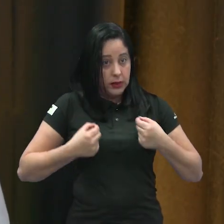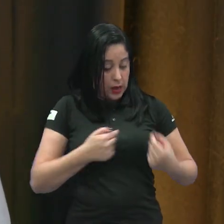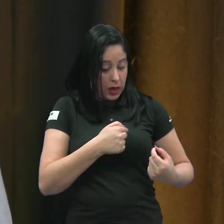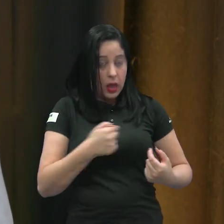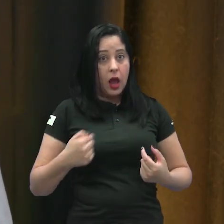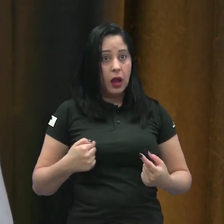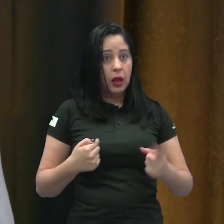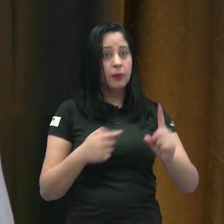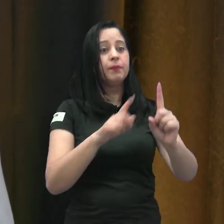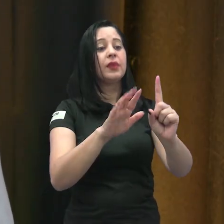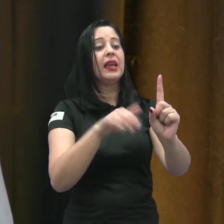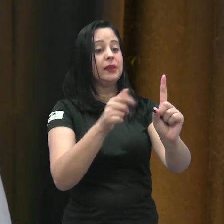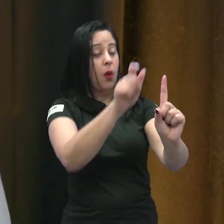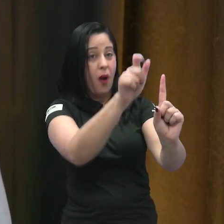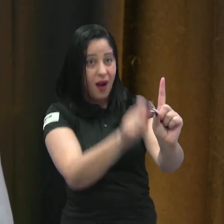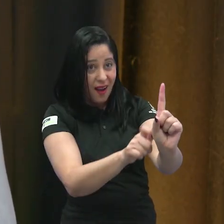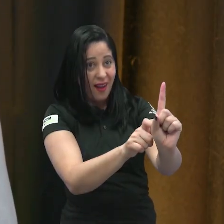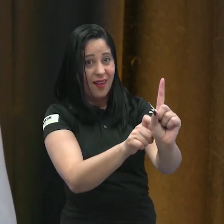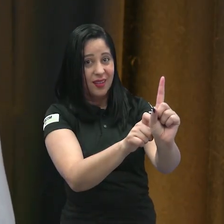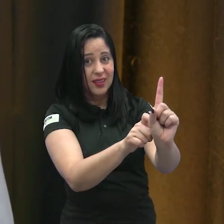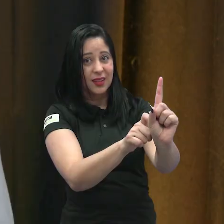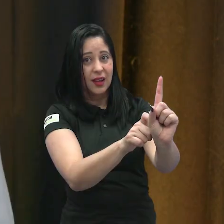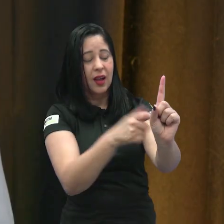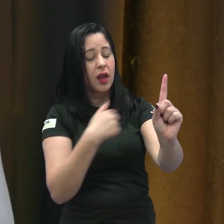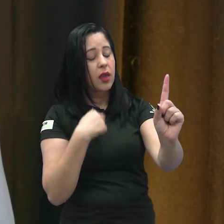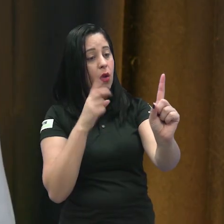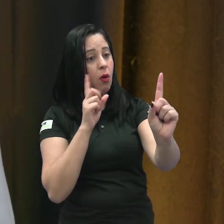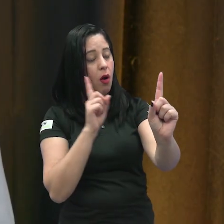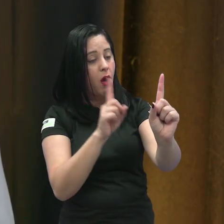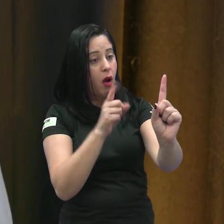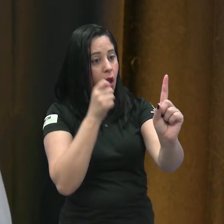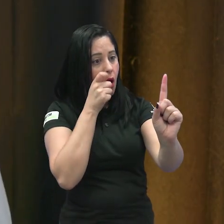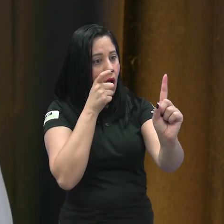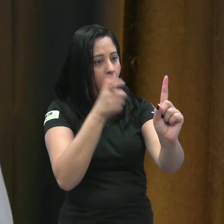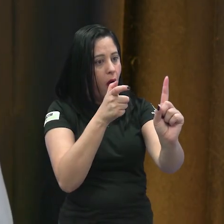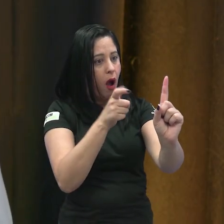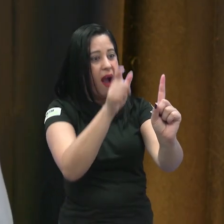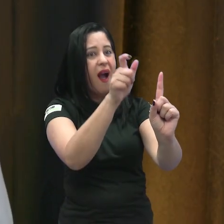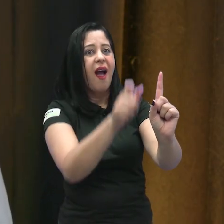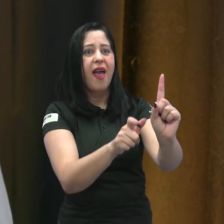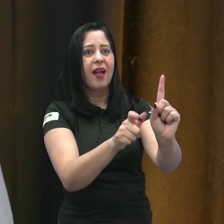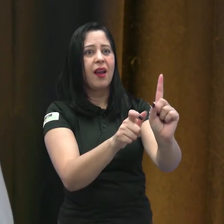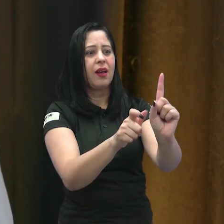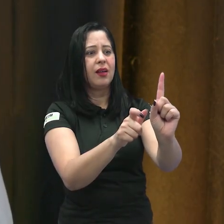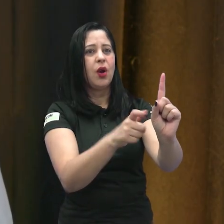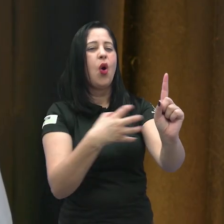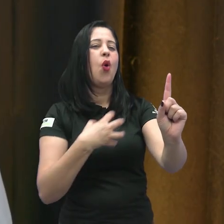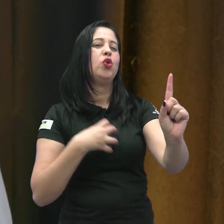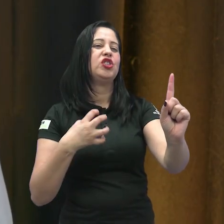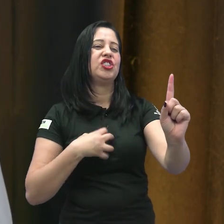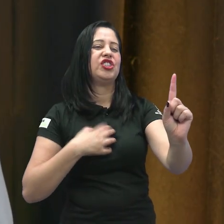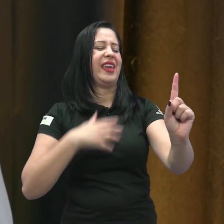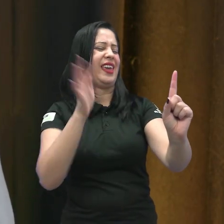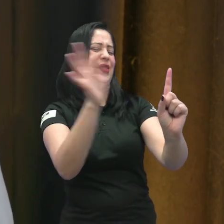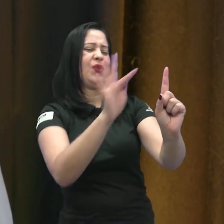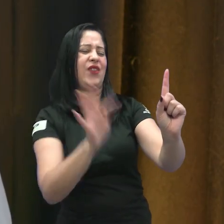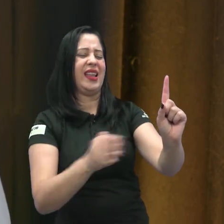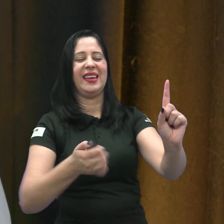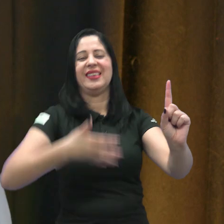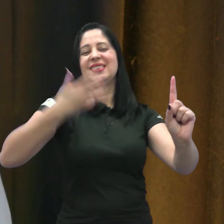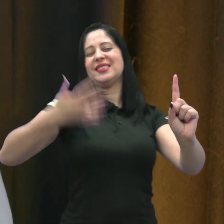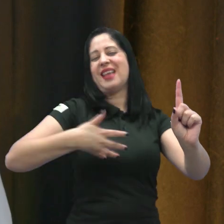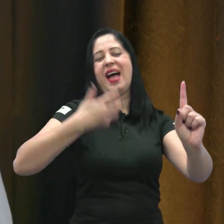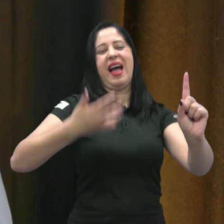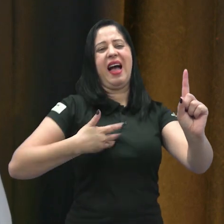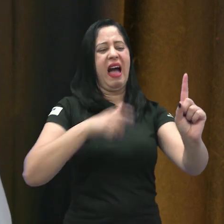outra, não é? A Dona Maria é um caso assim que me chamou bastante atenção, uma mulher muito assim para cima,